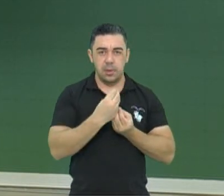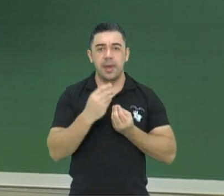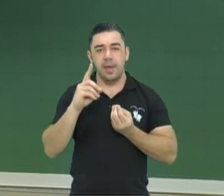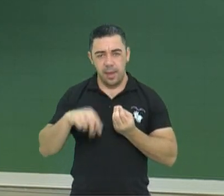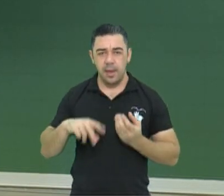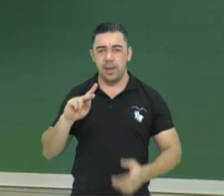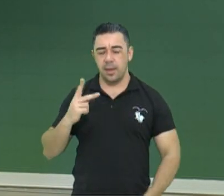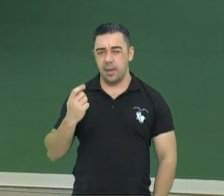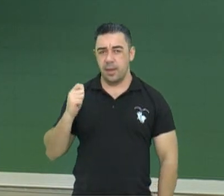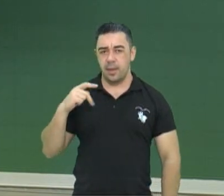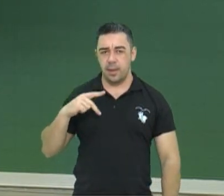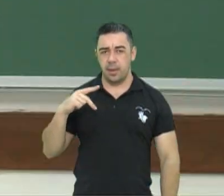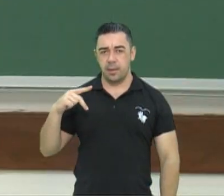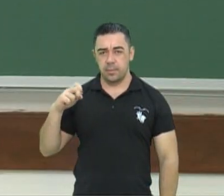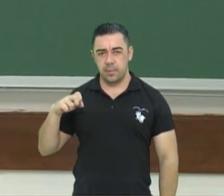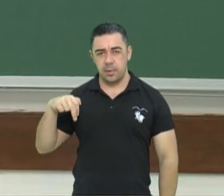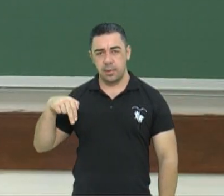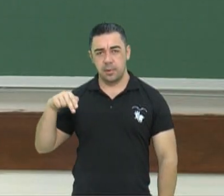é o happening.